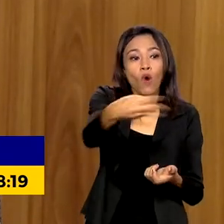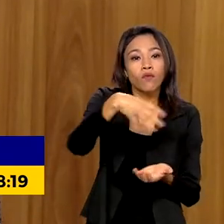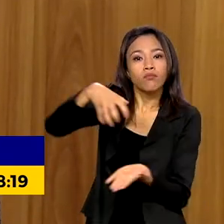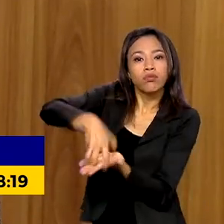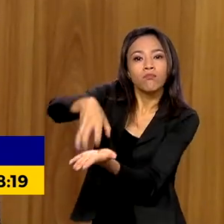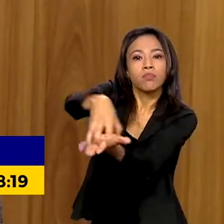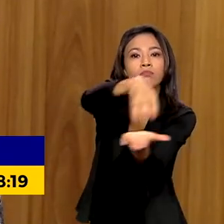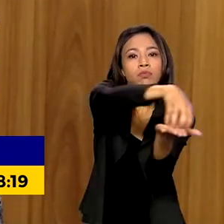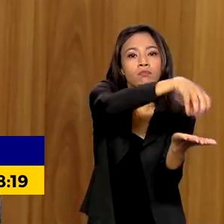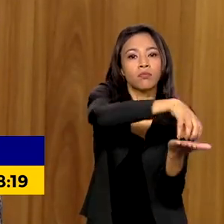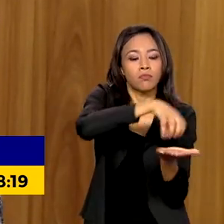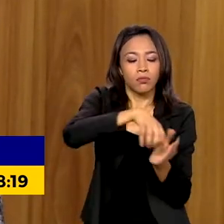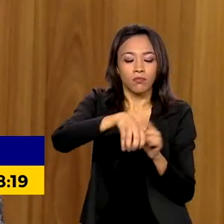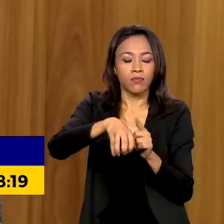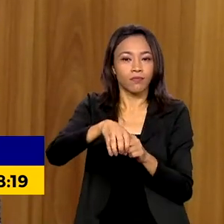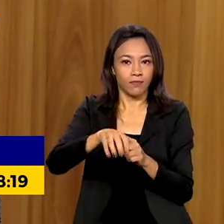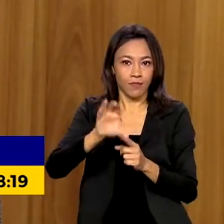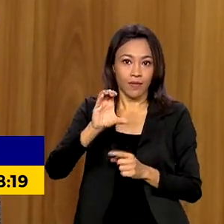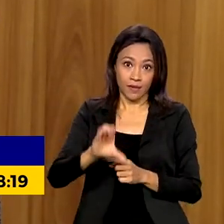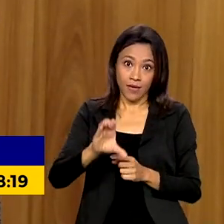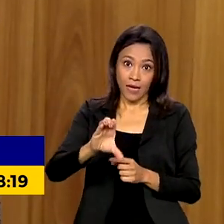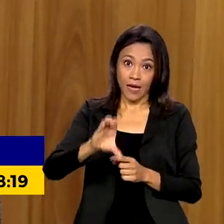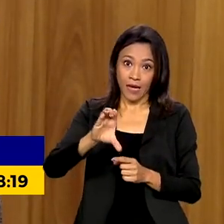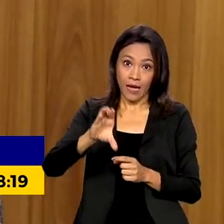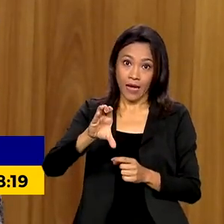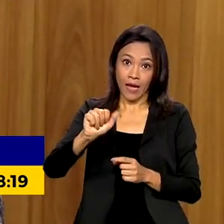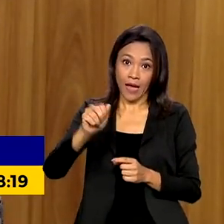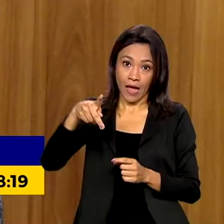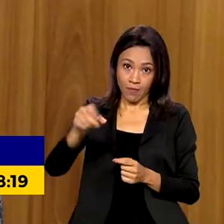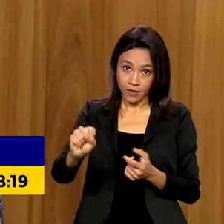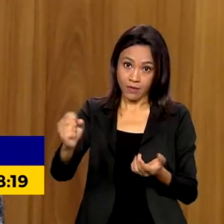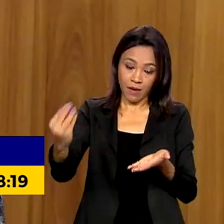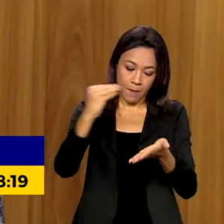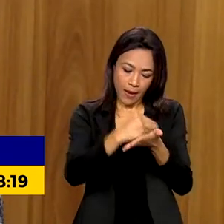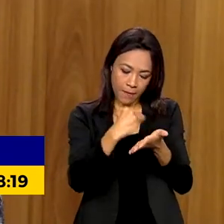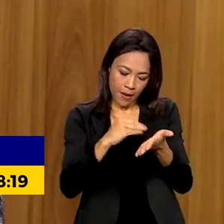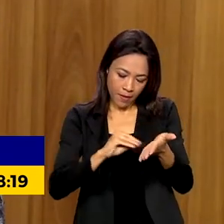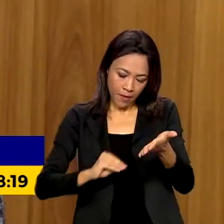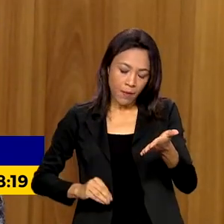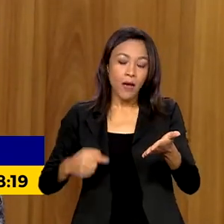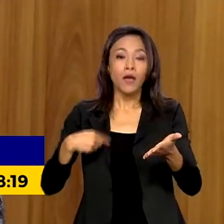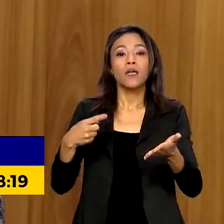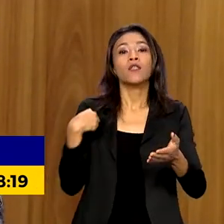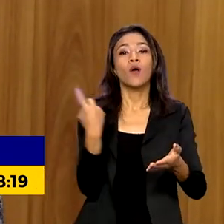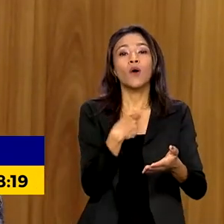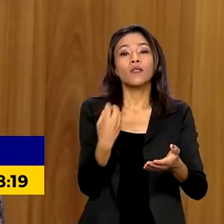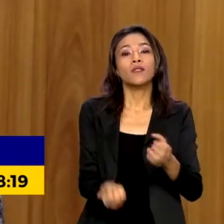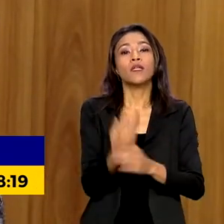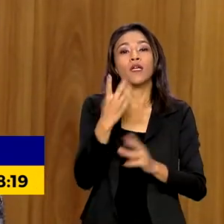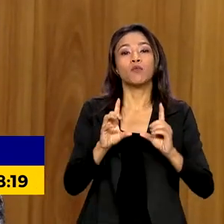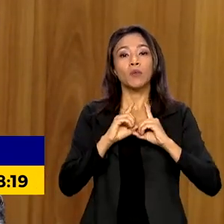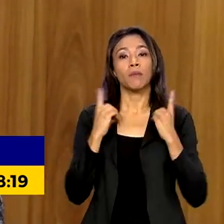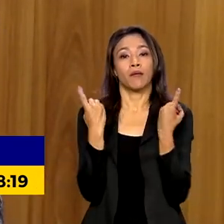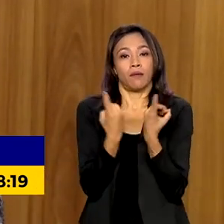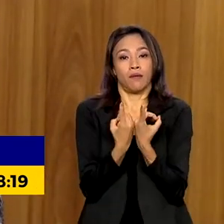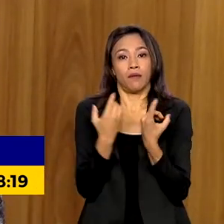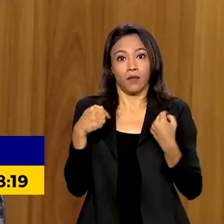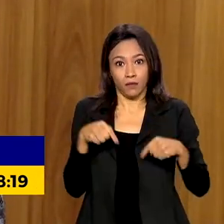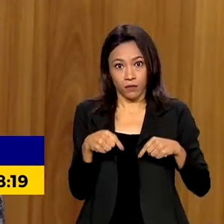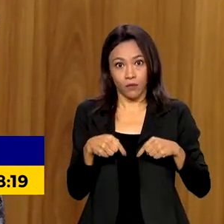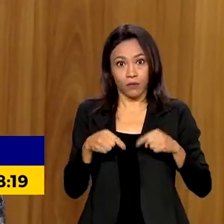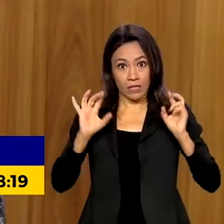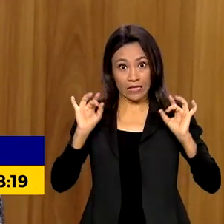atenção psicossocial. Nós reestruturamos a área de saúde mental, constituindo um departamento para isso,